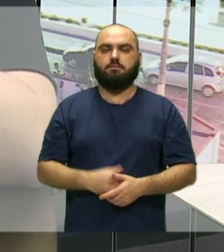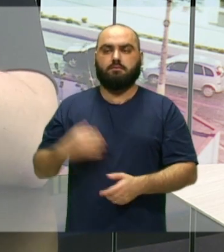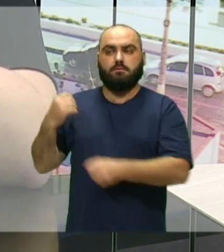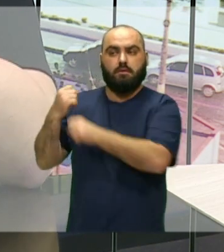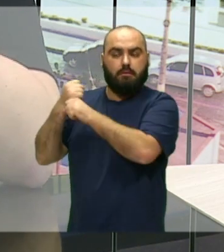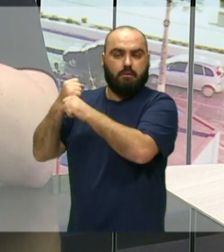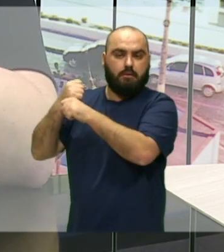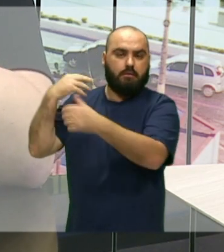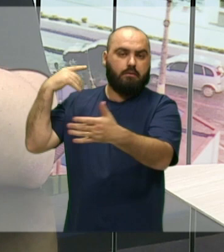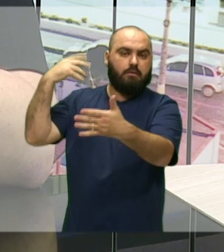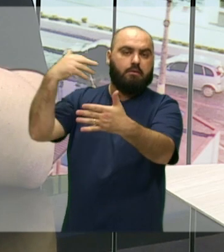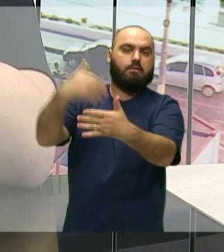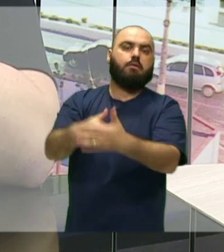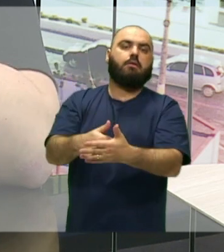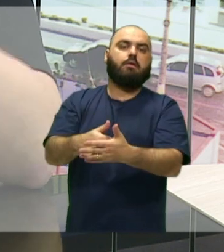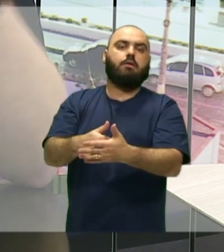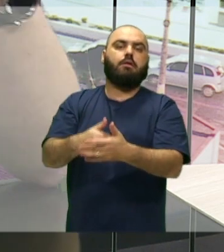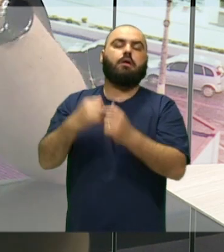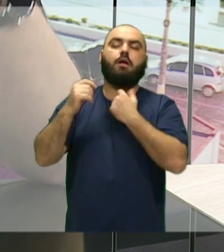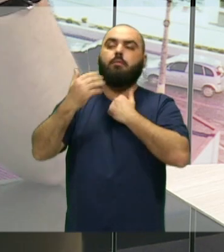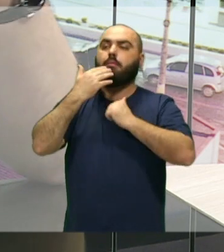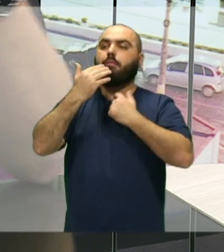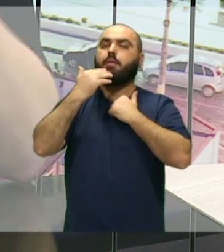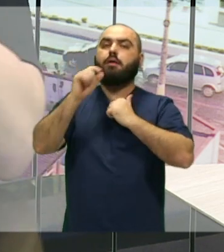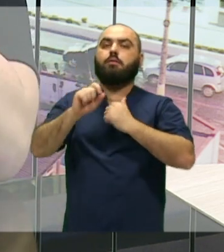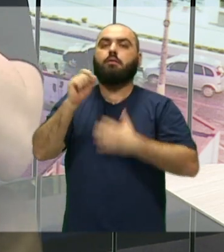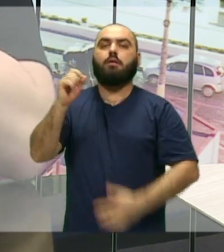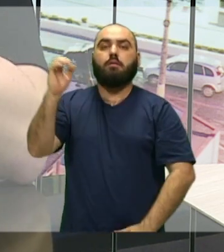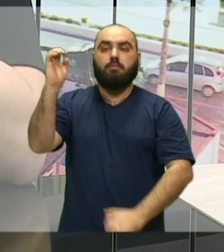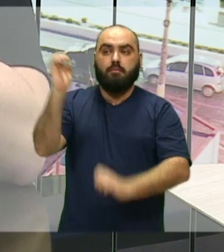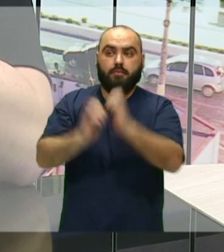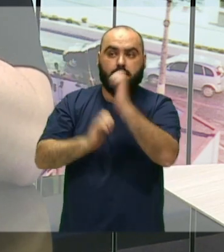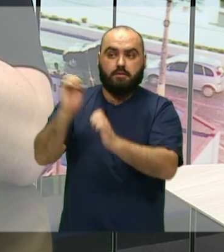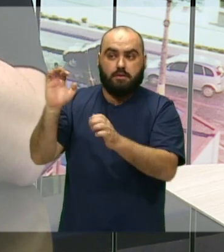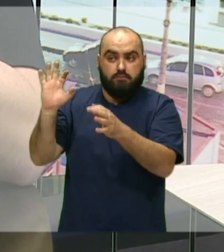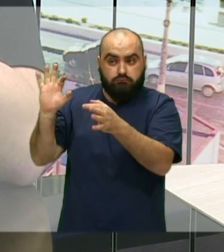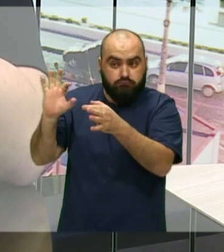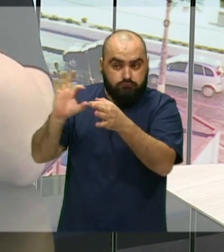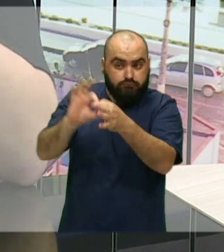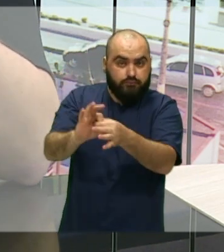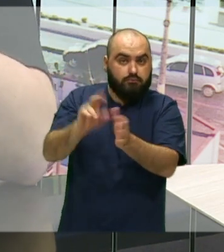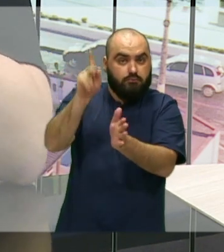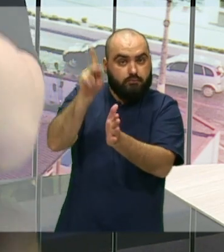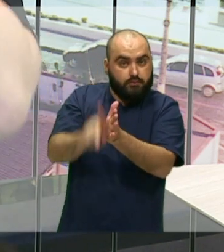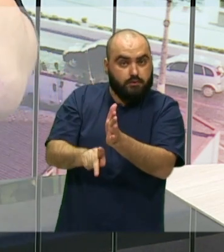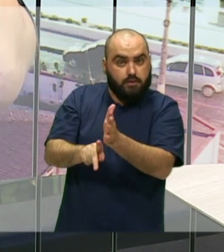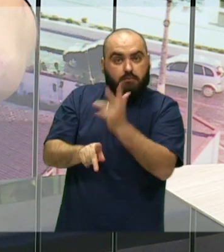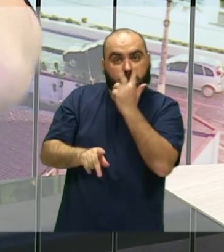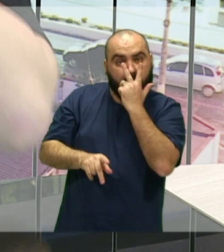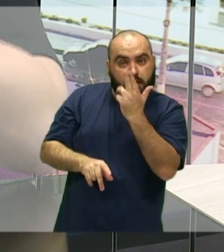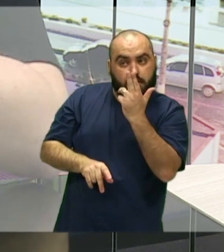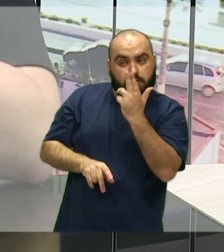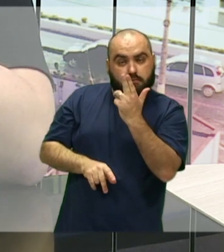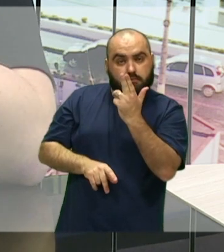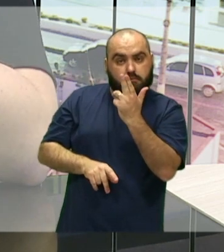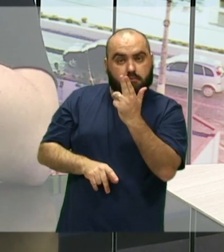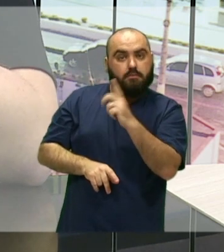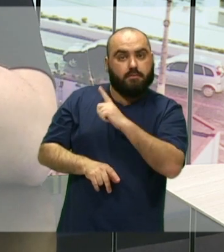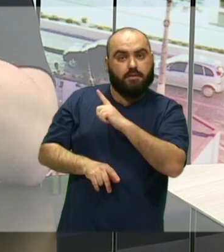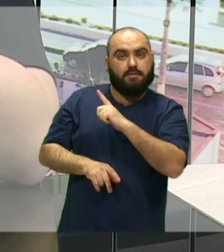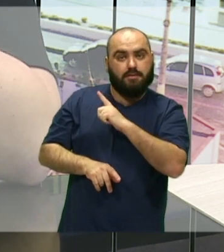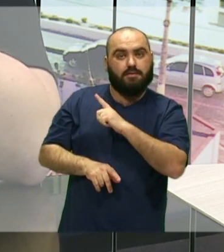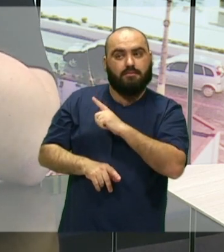gente tem pedido paraas empresas juntarem projetos que são parecidos para ter um número